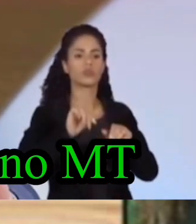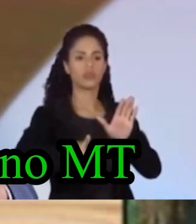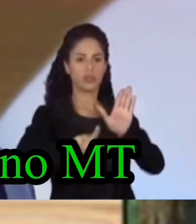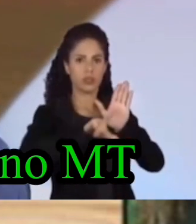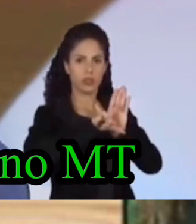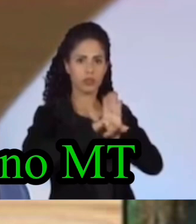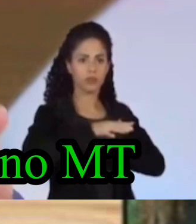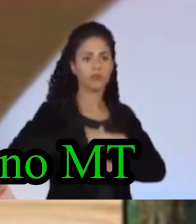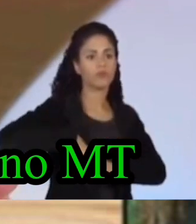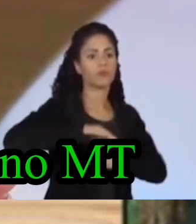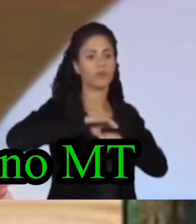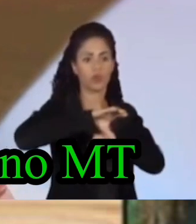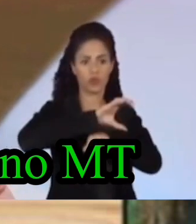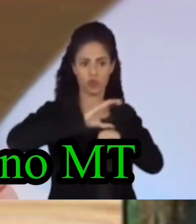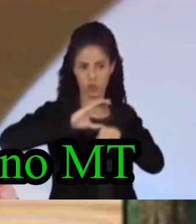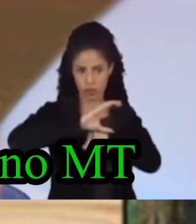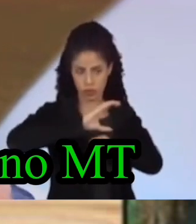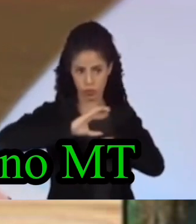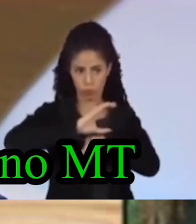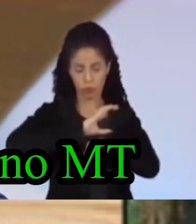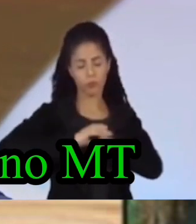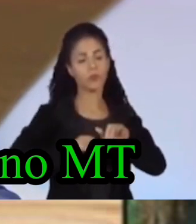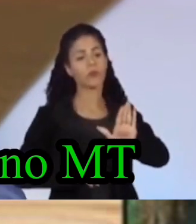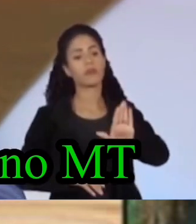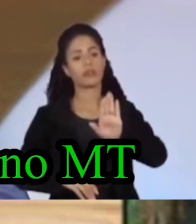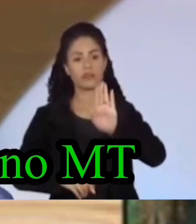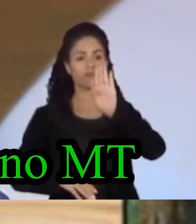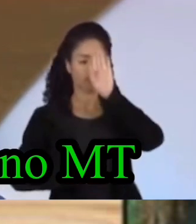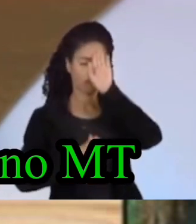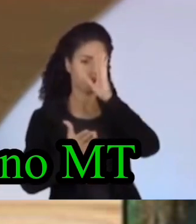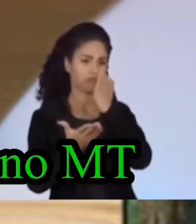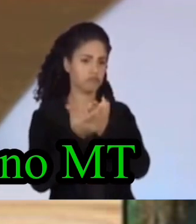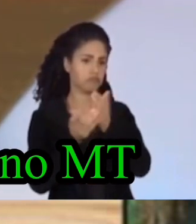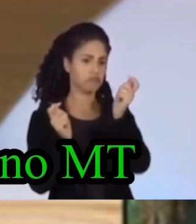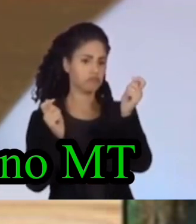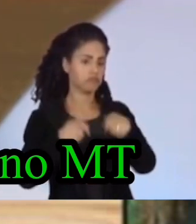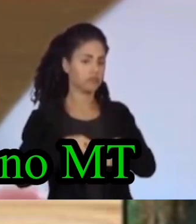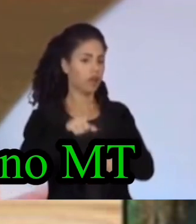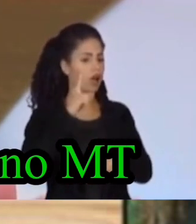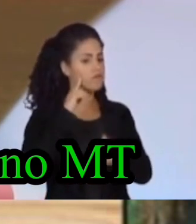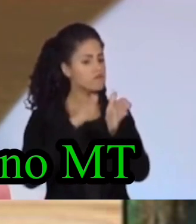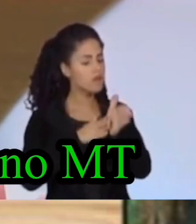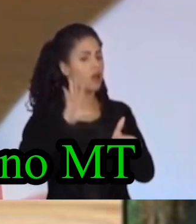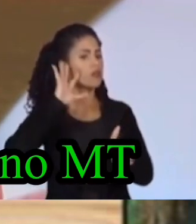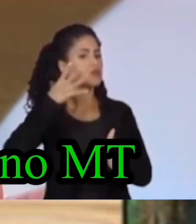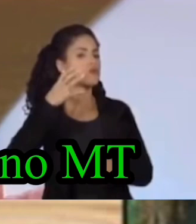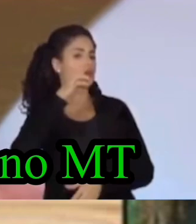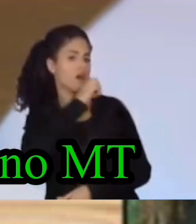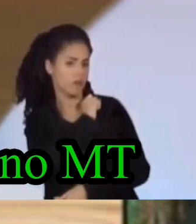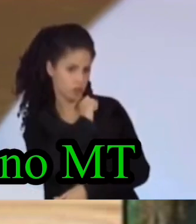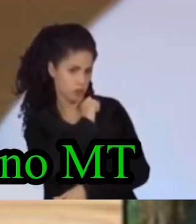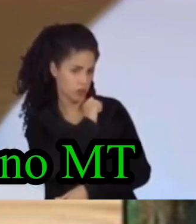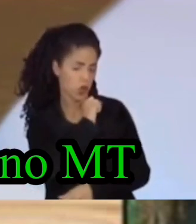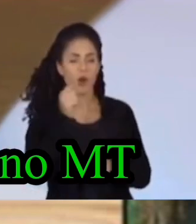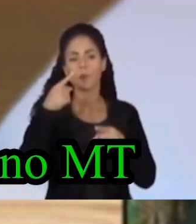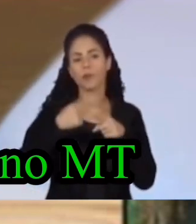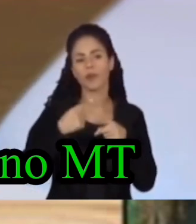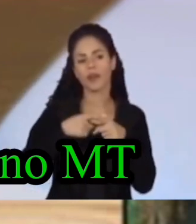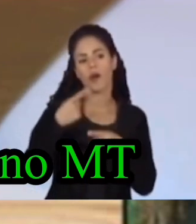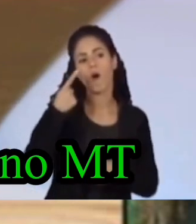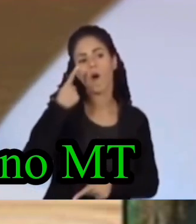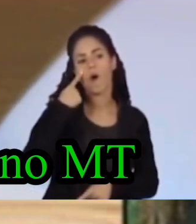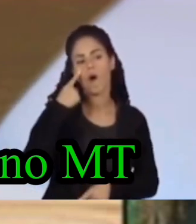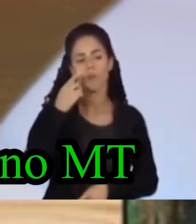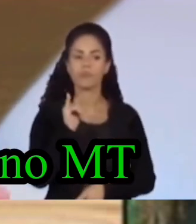no âmbito da Constituição Brasileira Mas eu acredito que é o caminho pra gente resolver de vez esse problema porque veja bem e eu